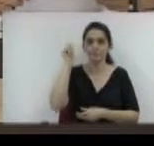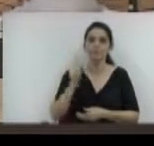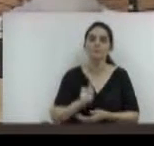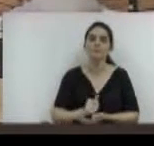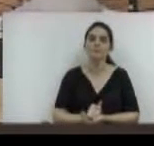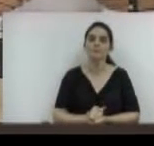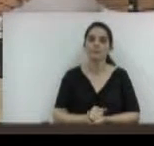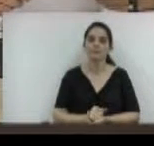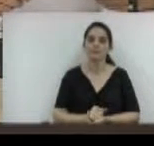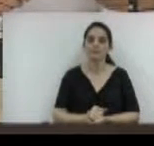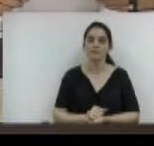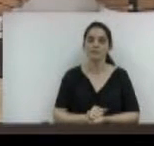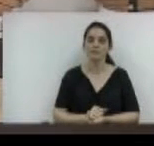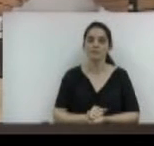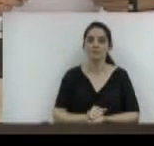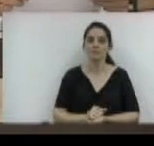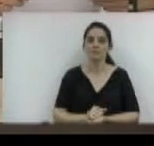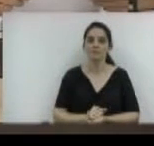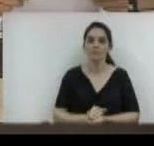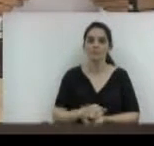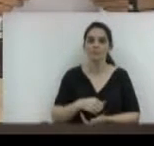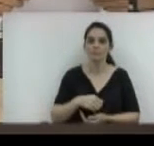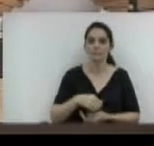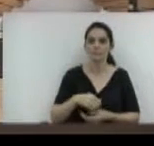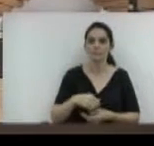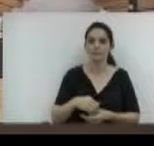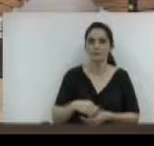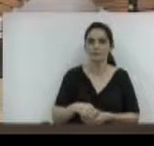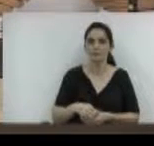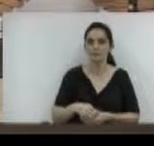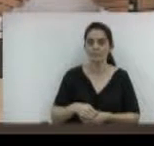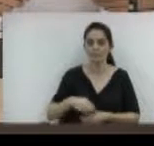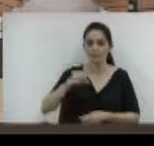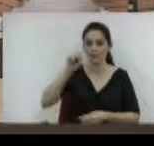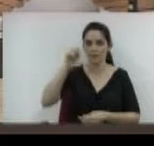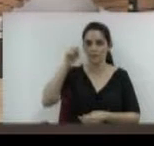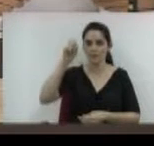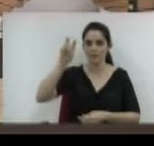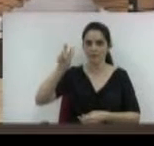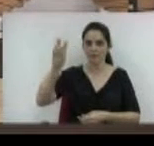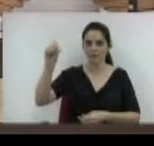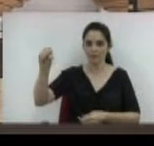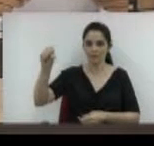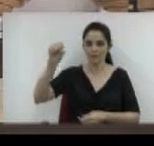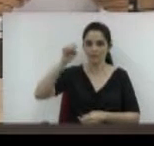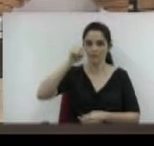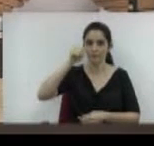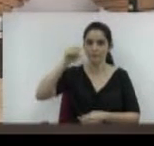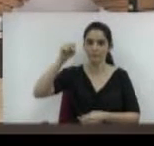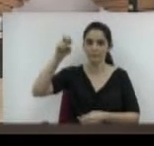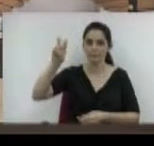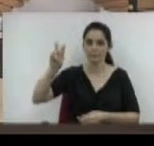Municipal. Requerimento 858, 857,